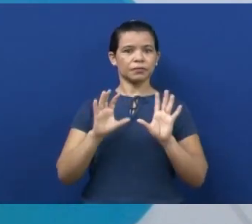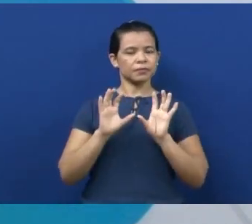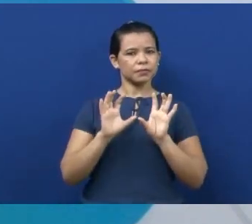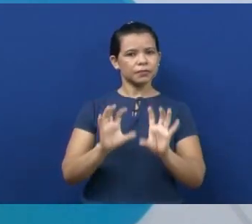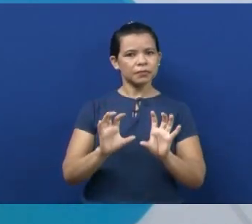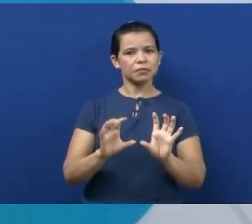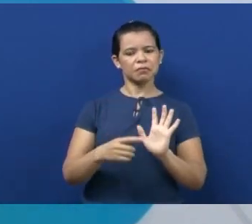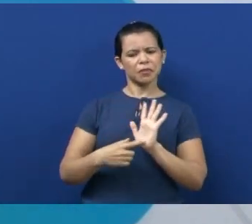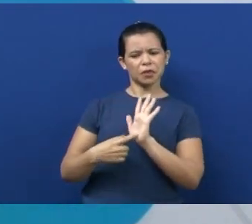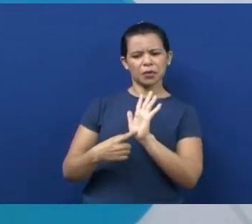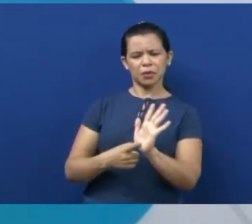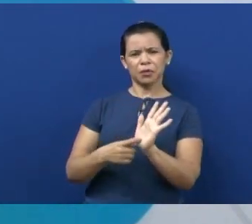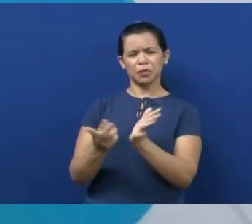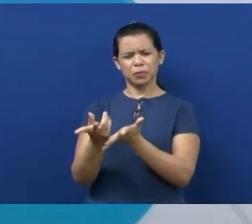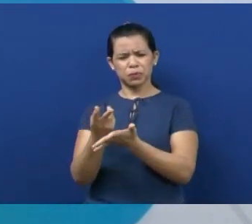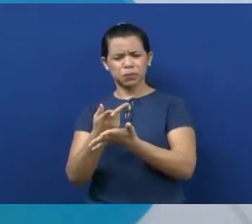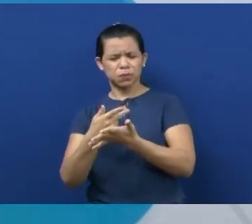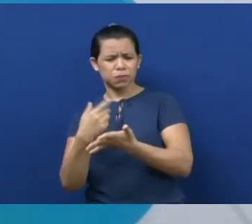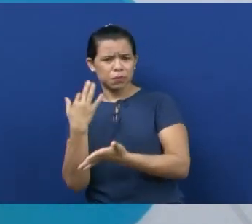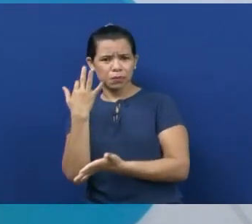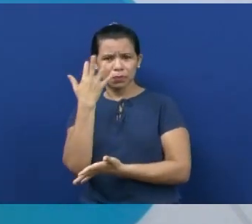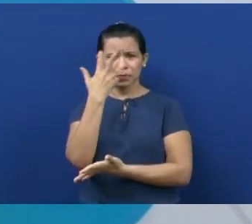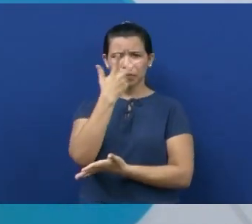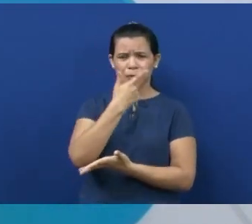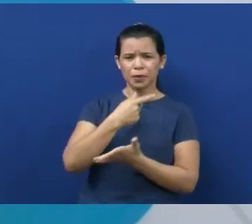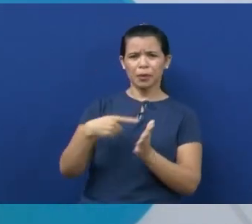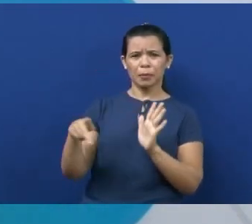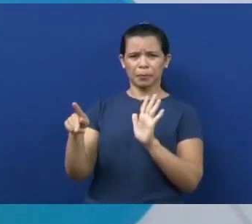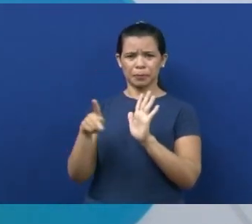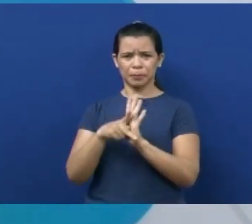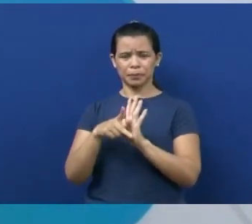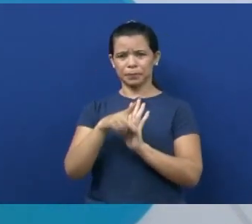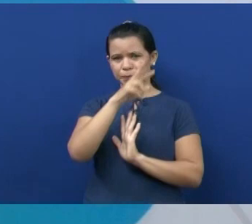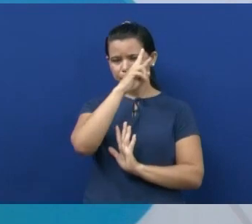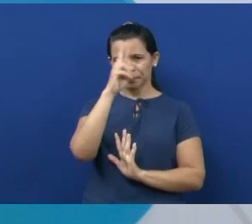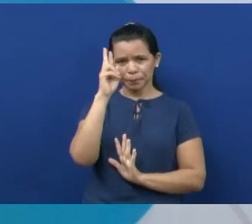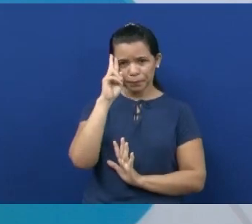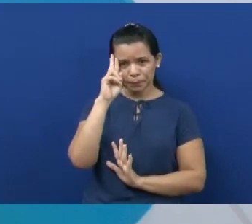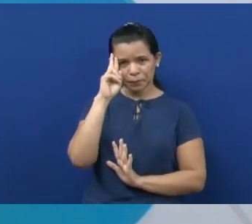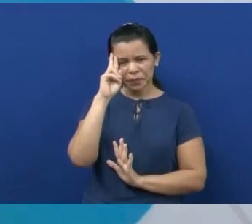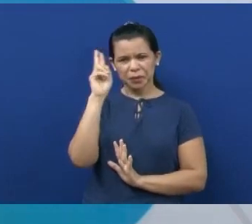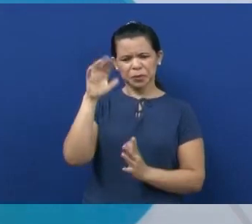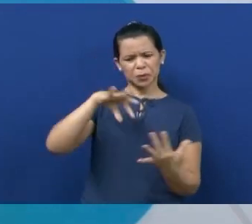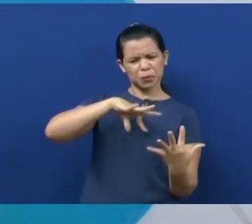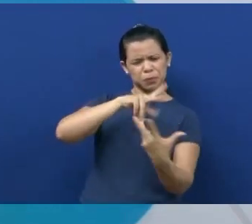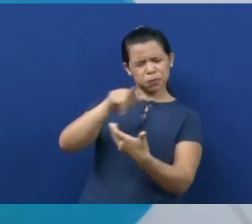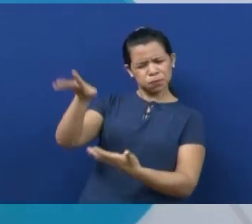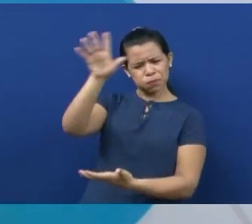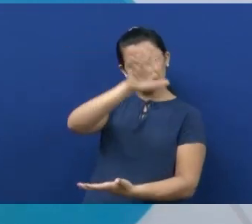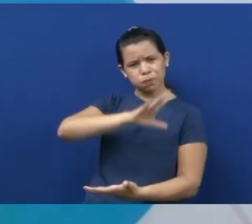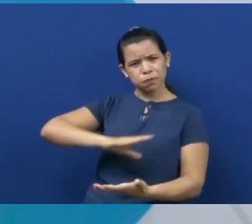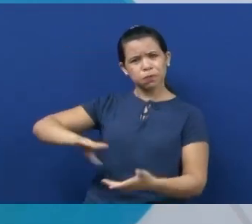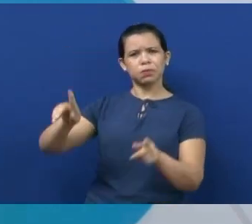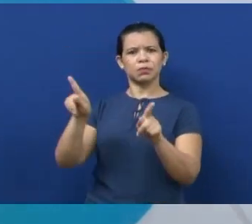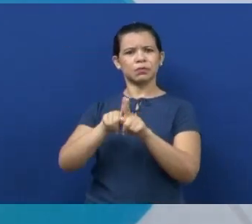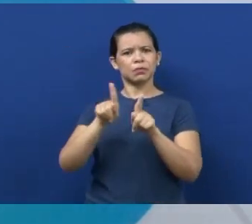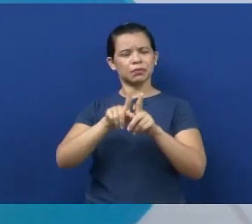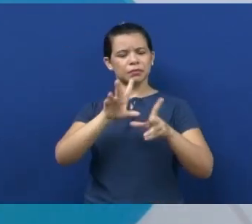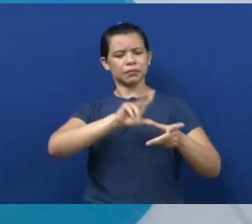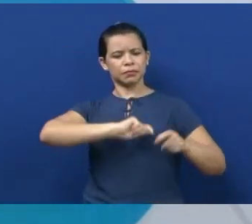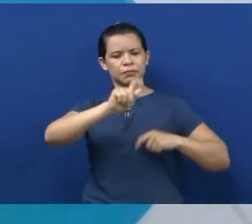produzindo belíssimas obras de arte que fazem parte da nossa história, tanto da história universal quanto da nossa história